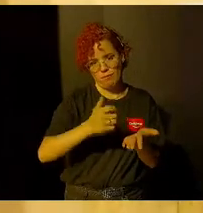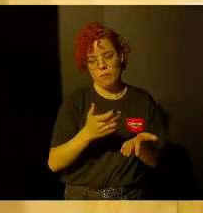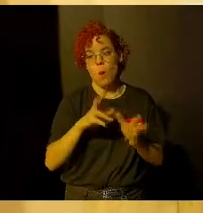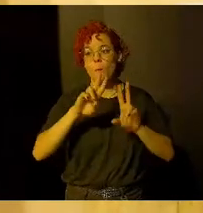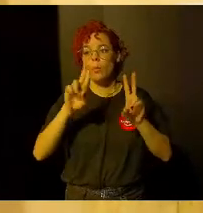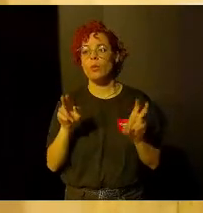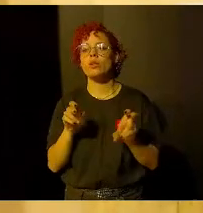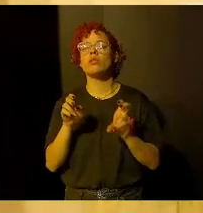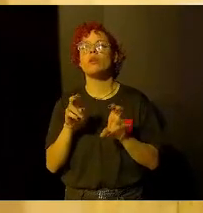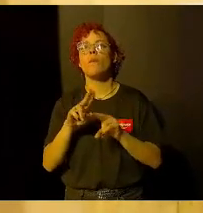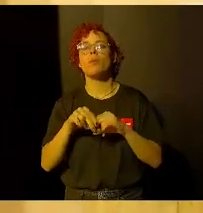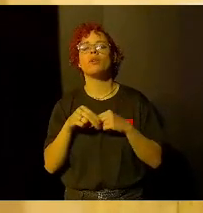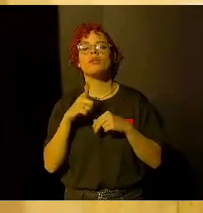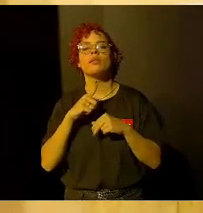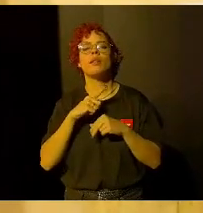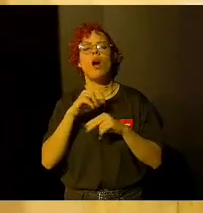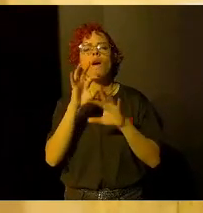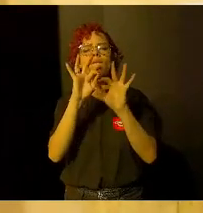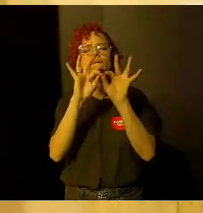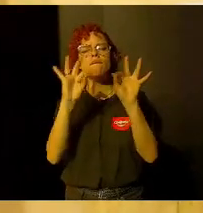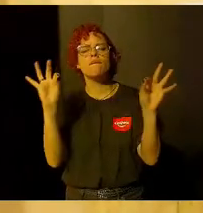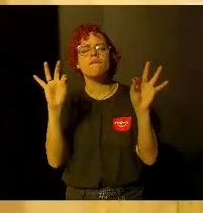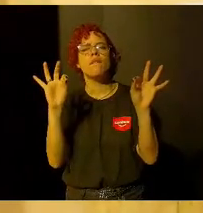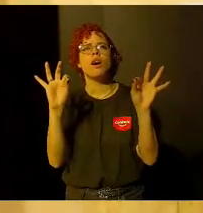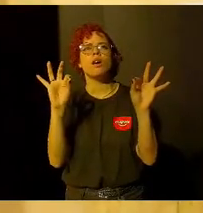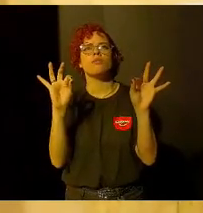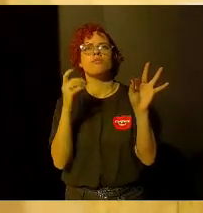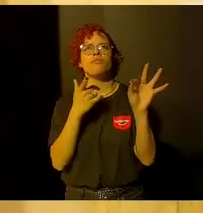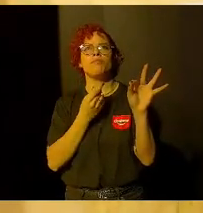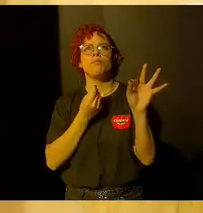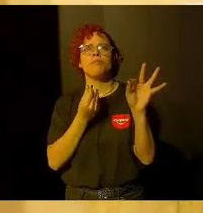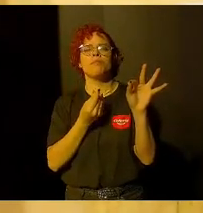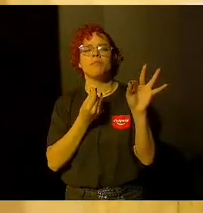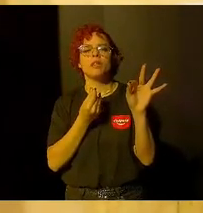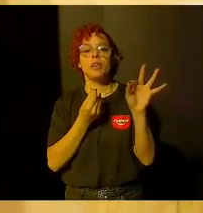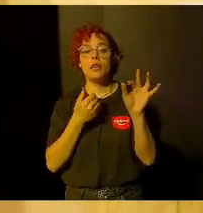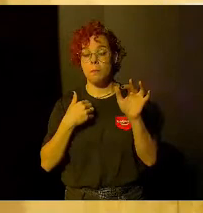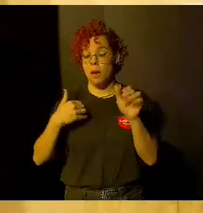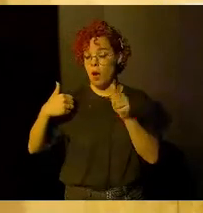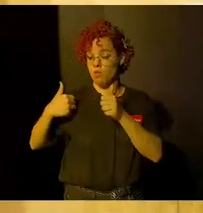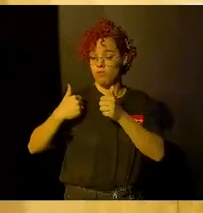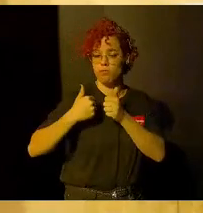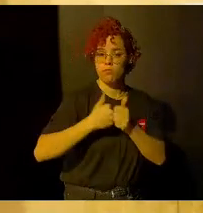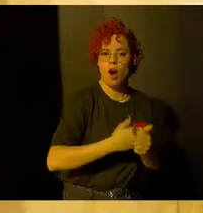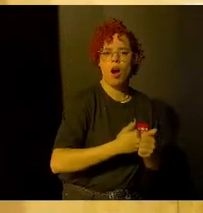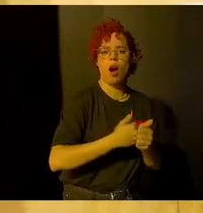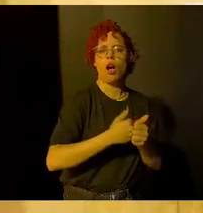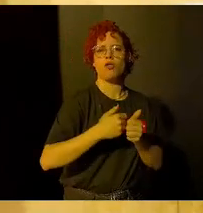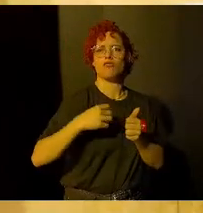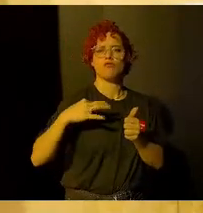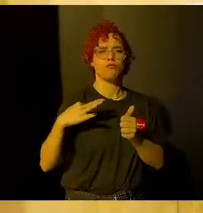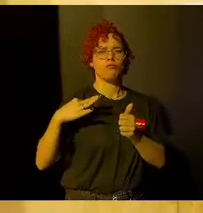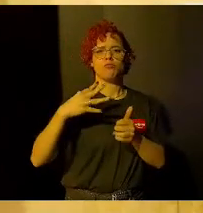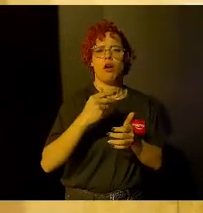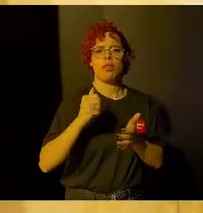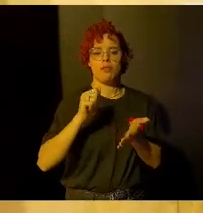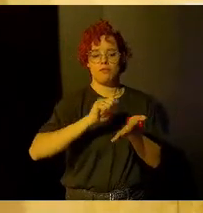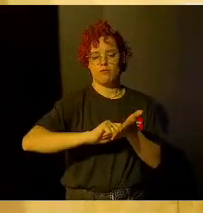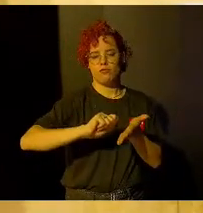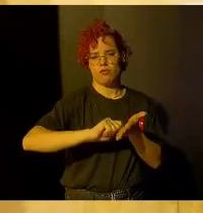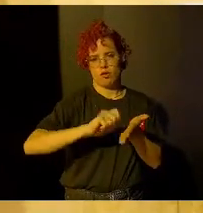frase que eu tomei um pouco como uma frase que me acompanhou durante toda a escrita do livro